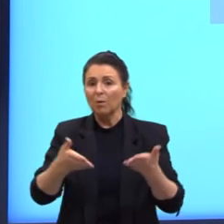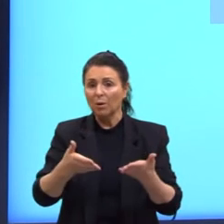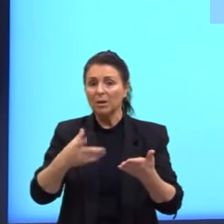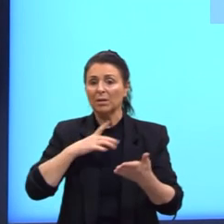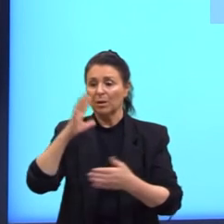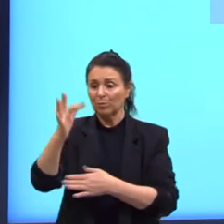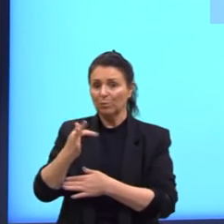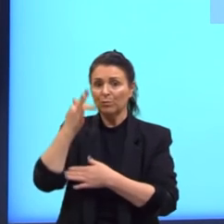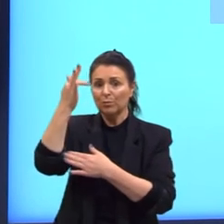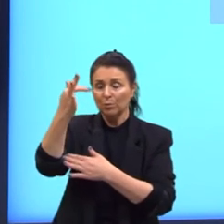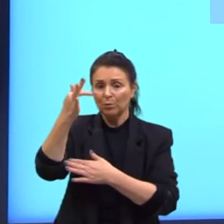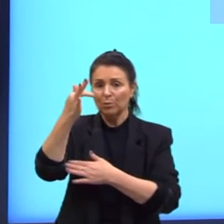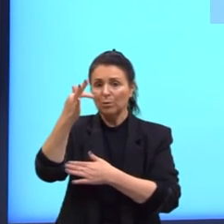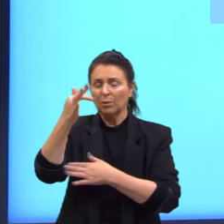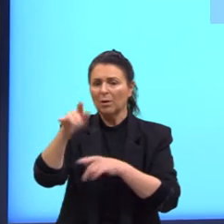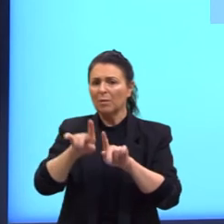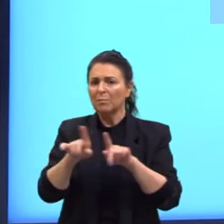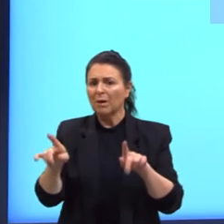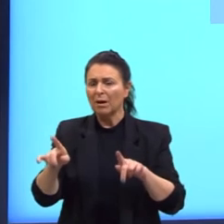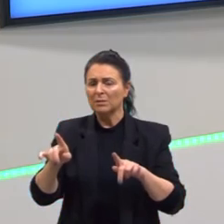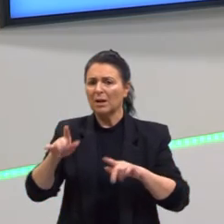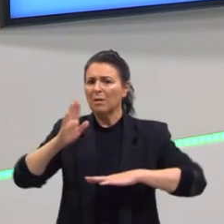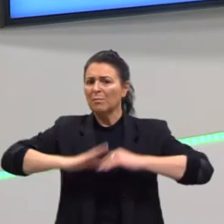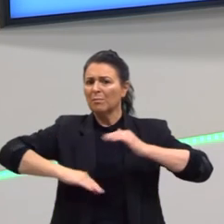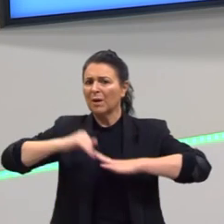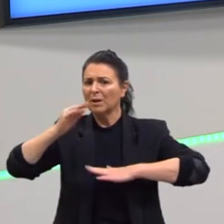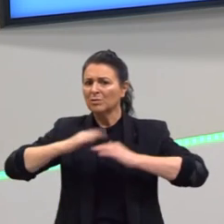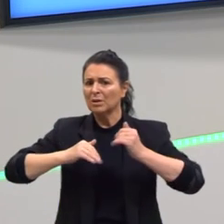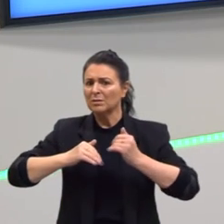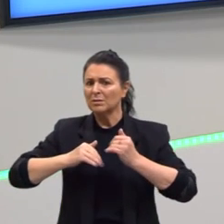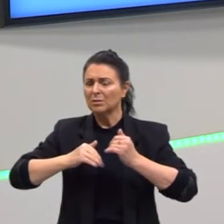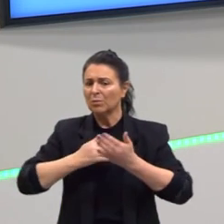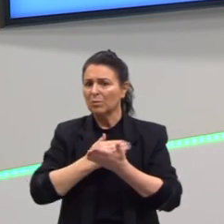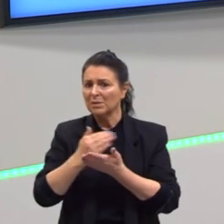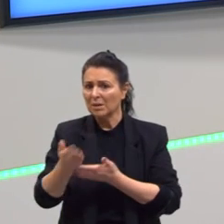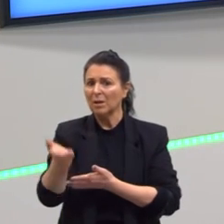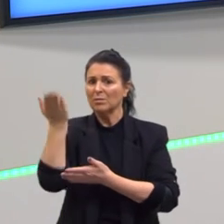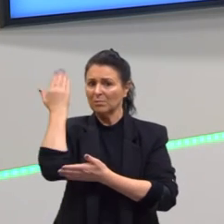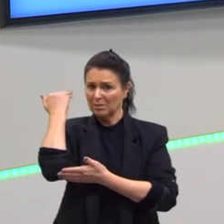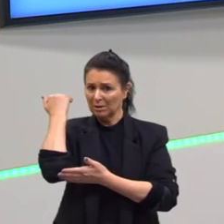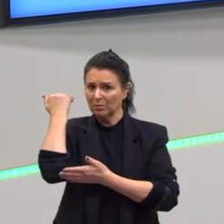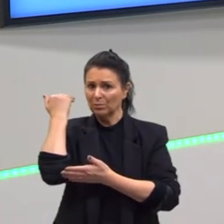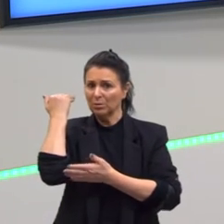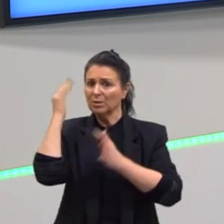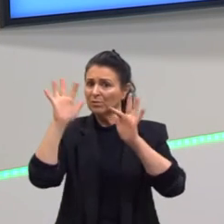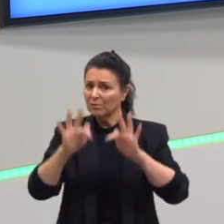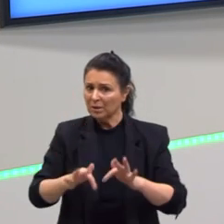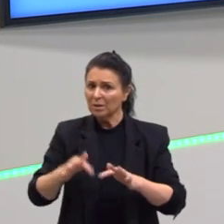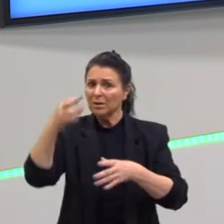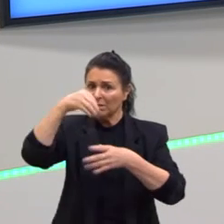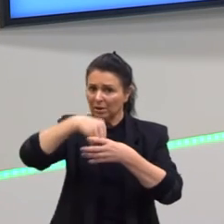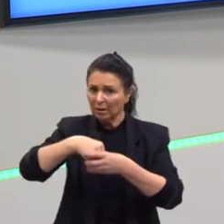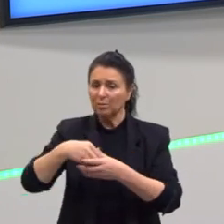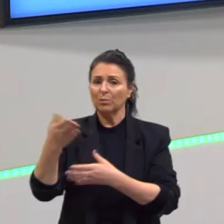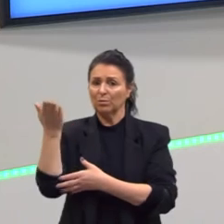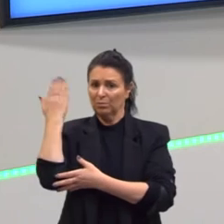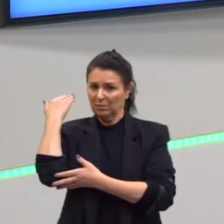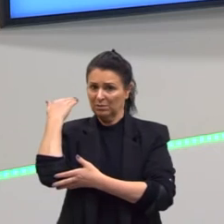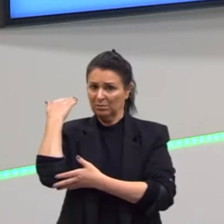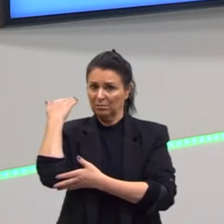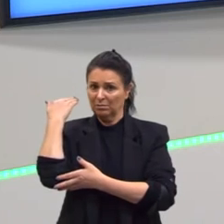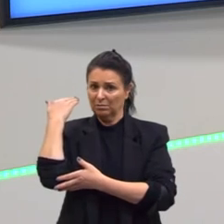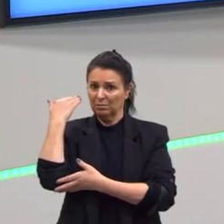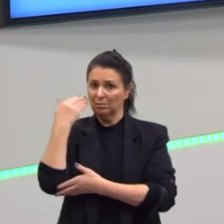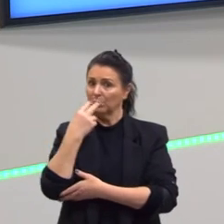relação de ações que começaram no passado e terminaram dentro do passado certo então no